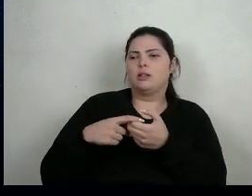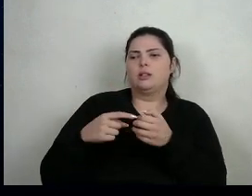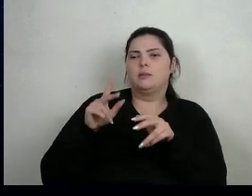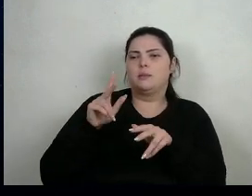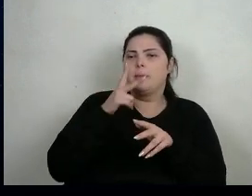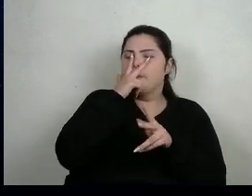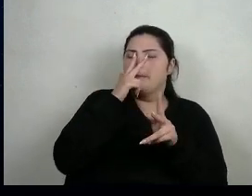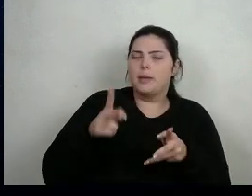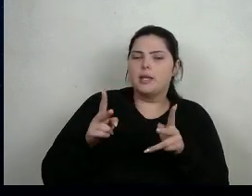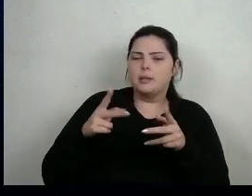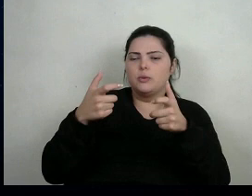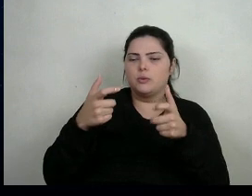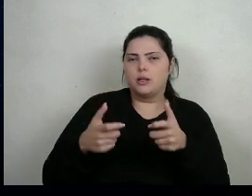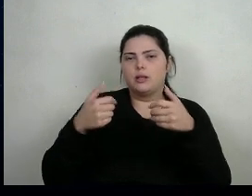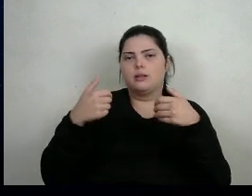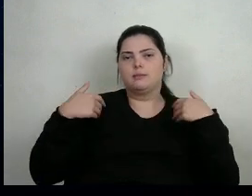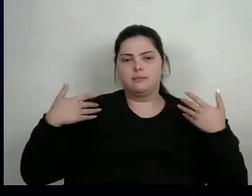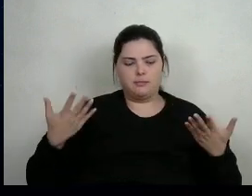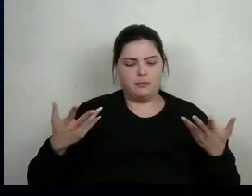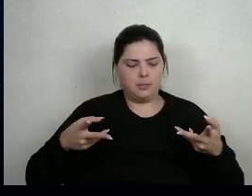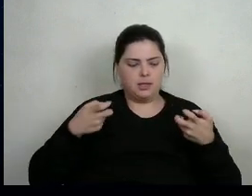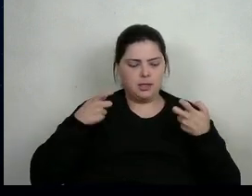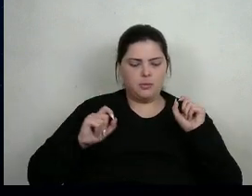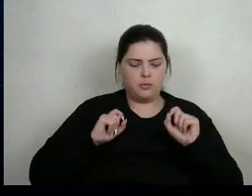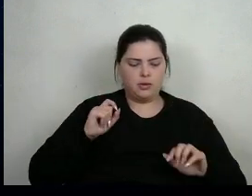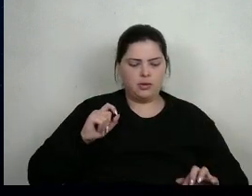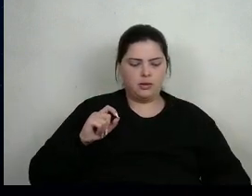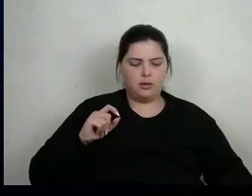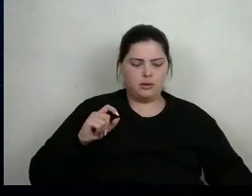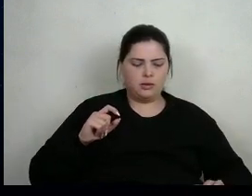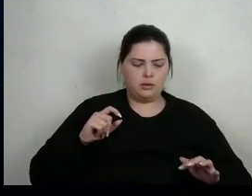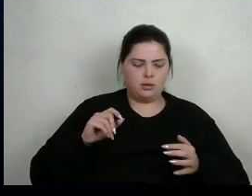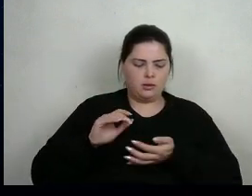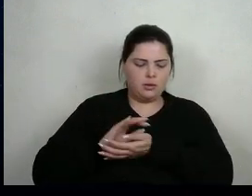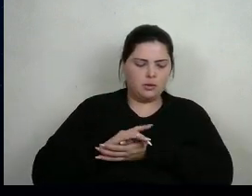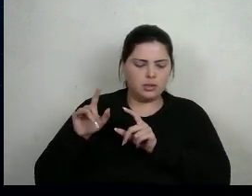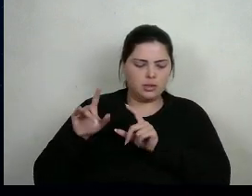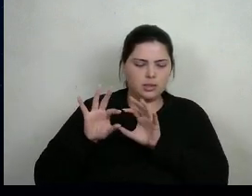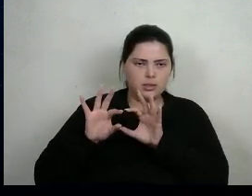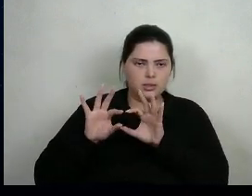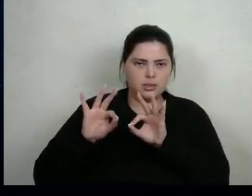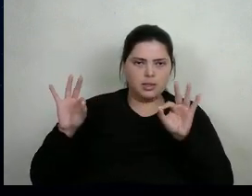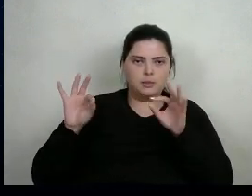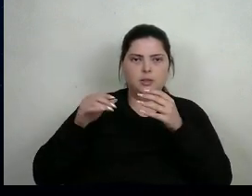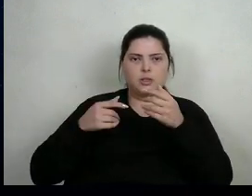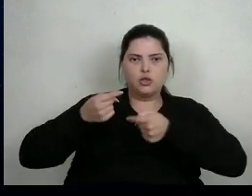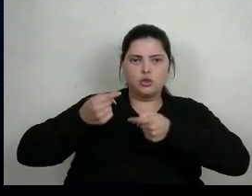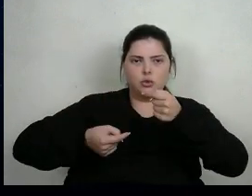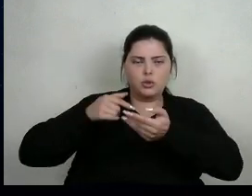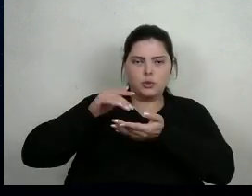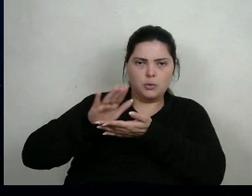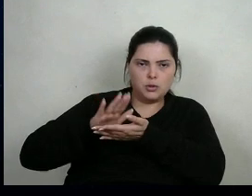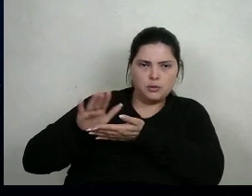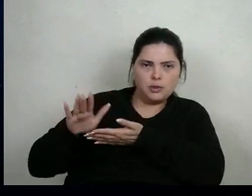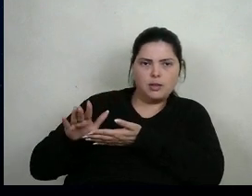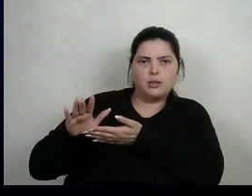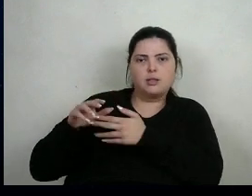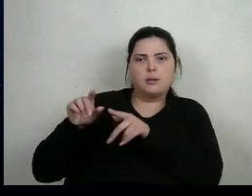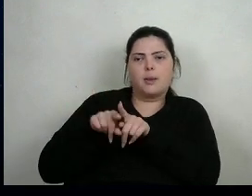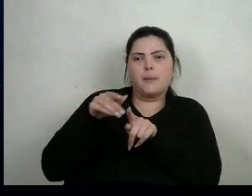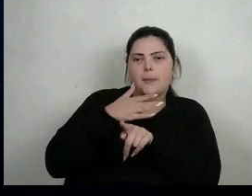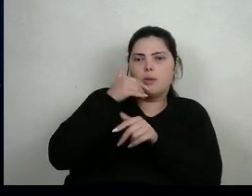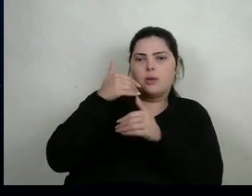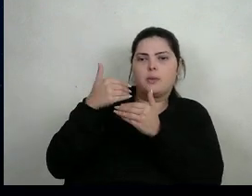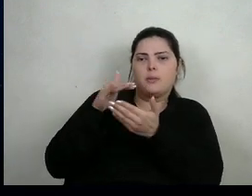então percebe um ponto bem Sutil aqui que quando a gente discutir produtividade inclusive melhoria de produtividade